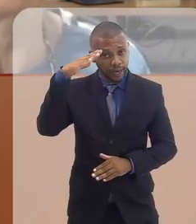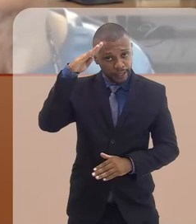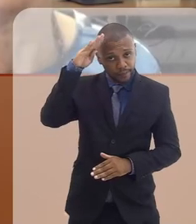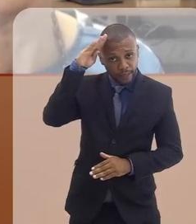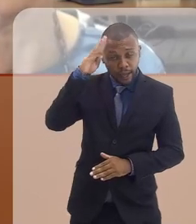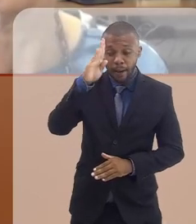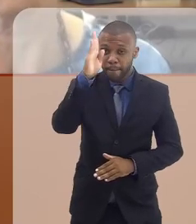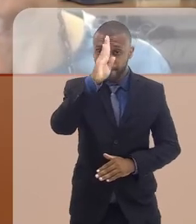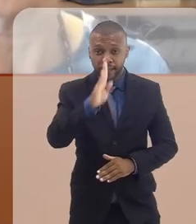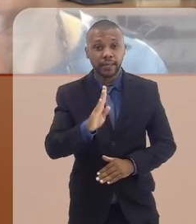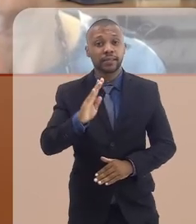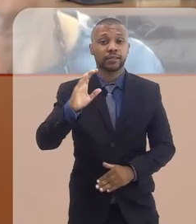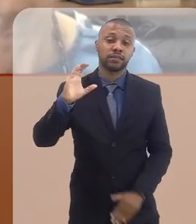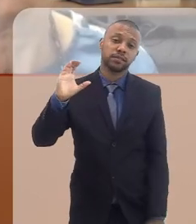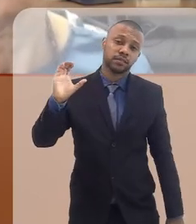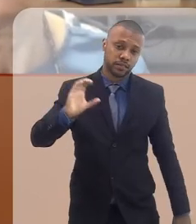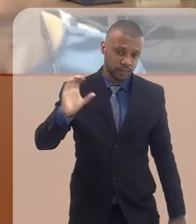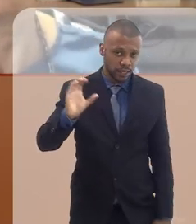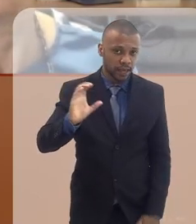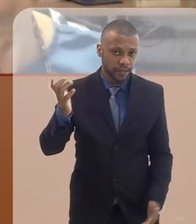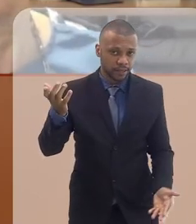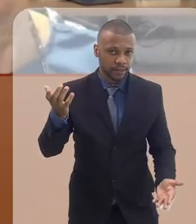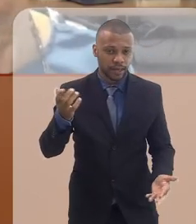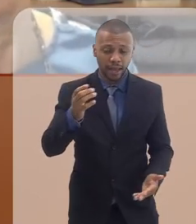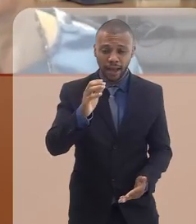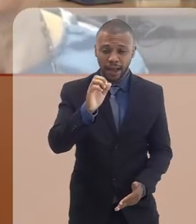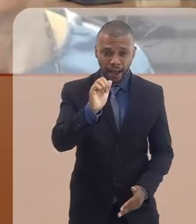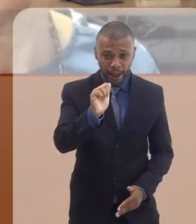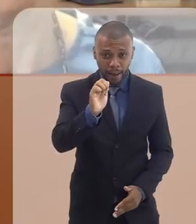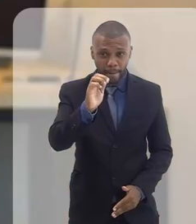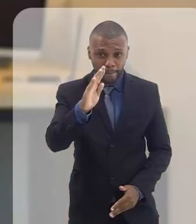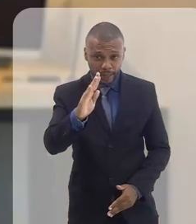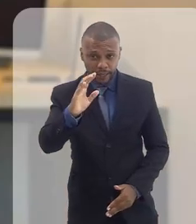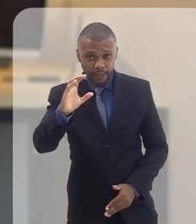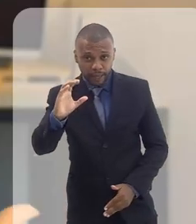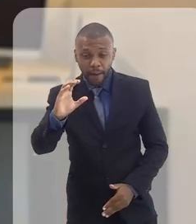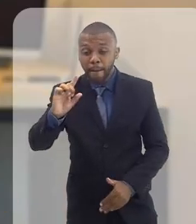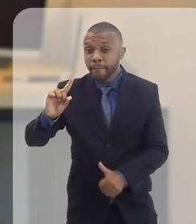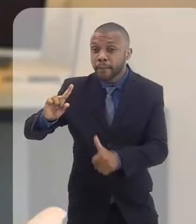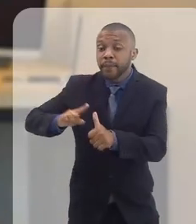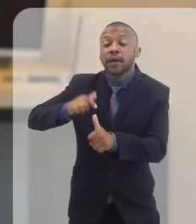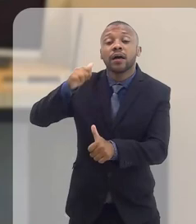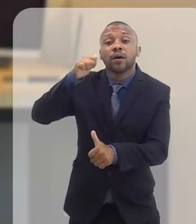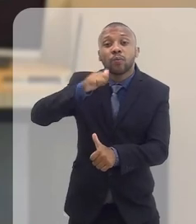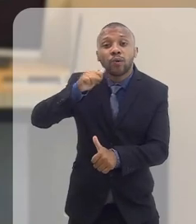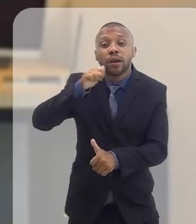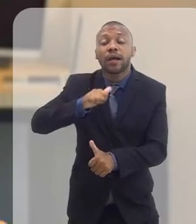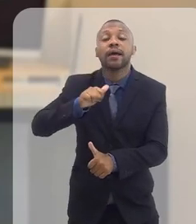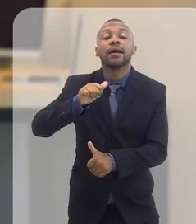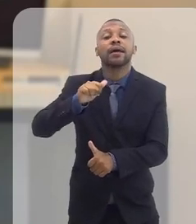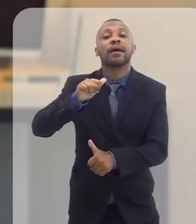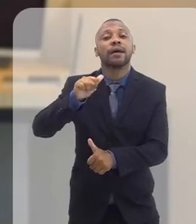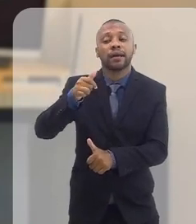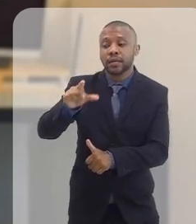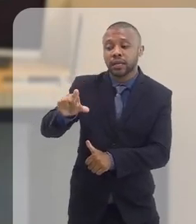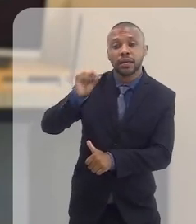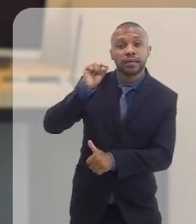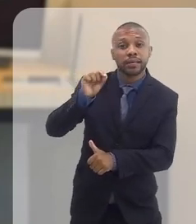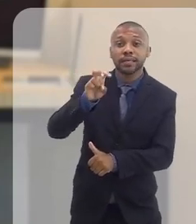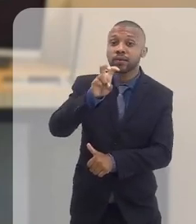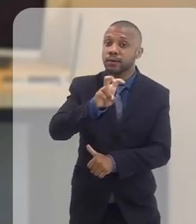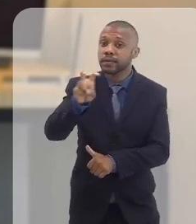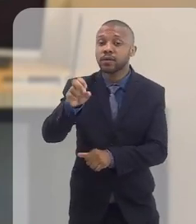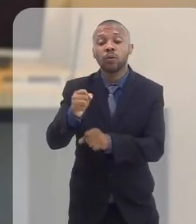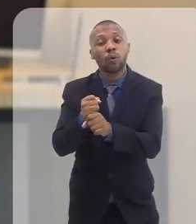para a presidência da Academia Brasileira de Ciências, né? Primeira mulher eleita em 105 anos